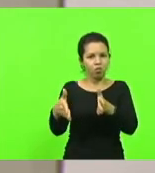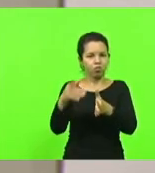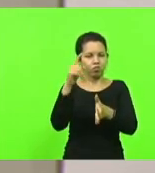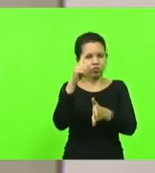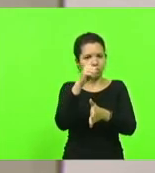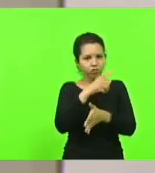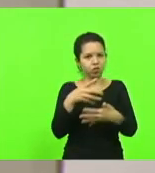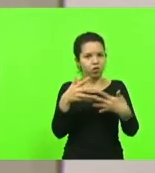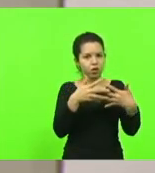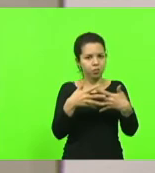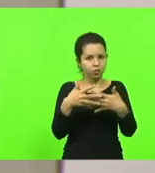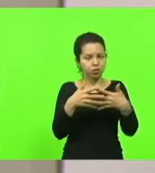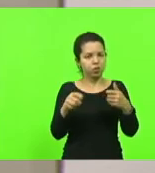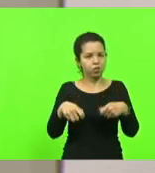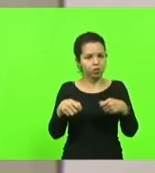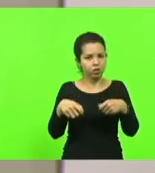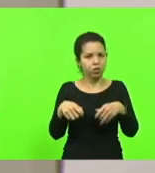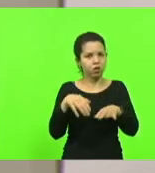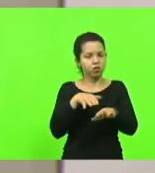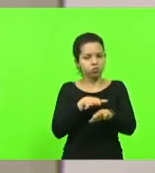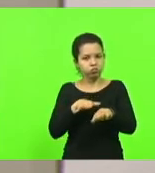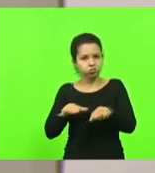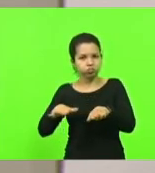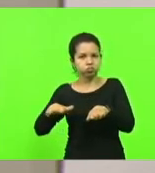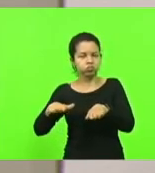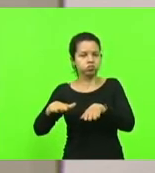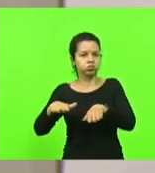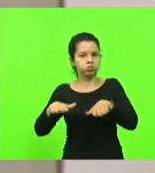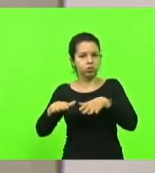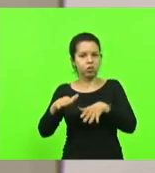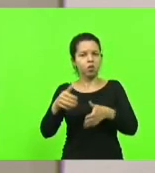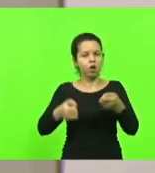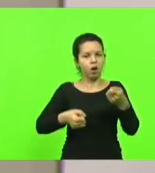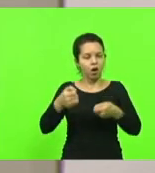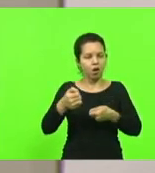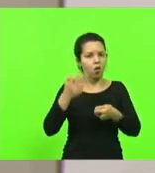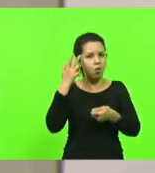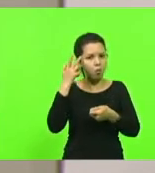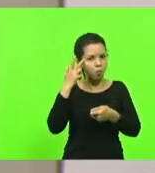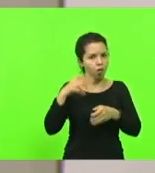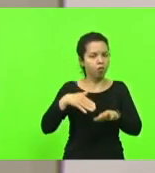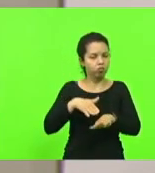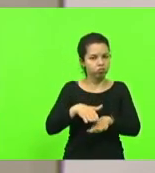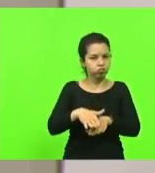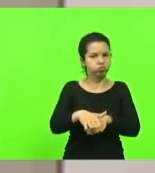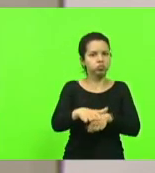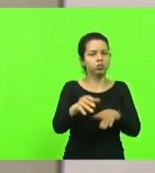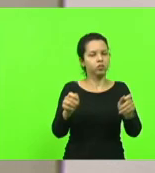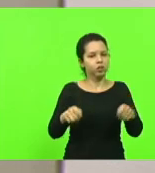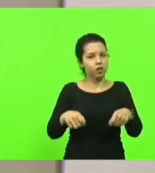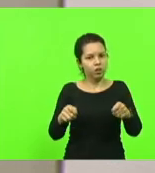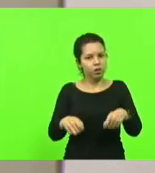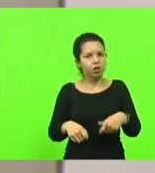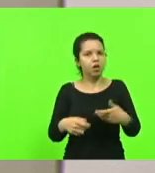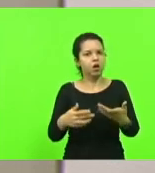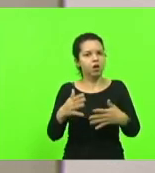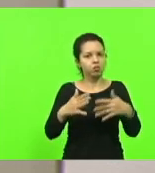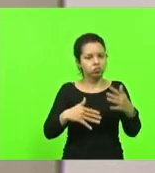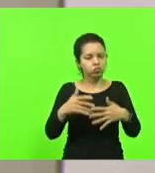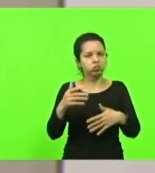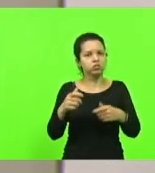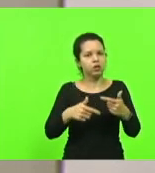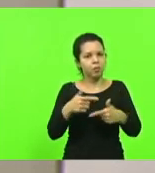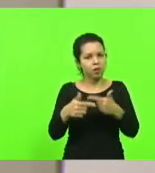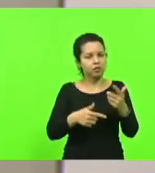pudesse fazer o recuo e aí o fluxo normal dos veículos acontecer. Então, é uma atividade muito simples, a gente até pede